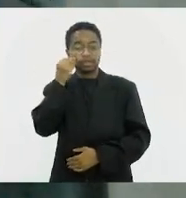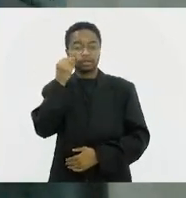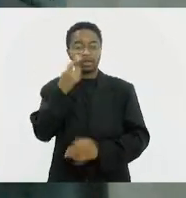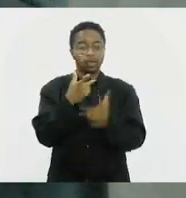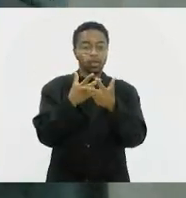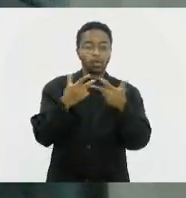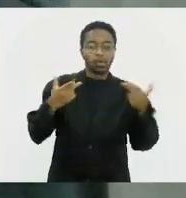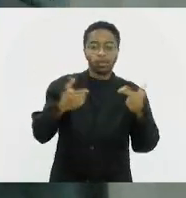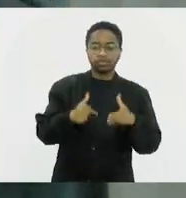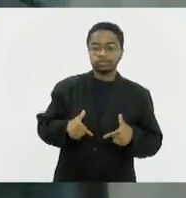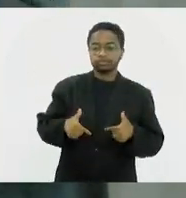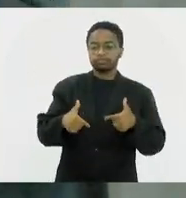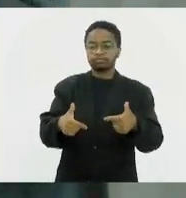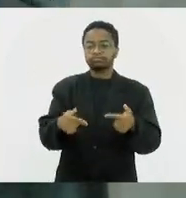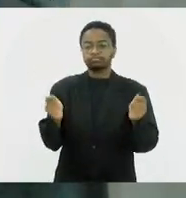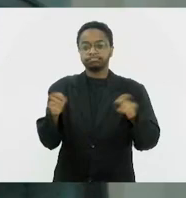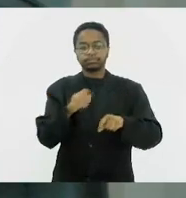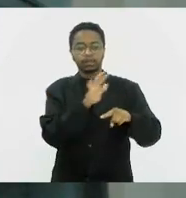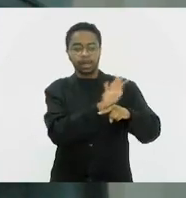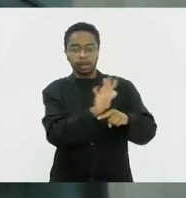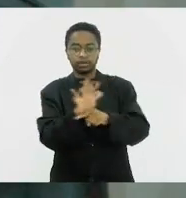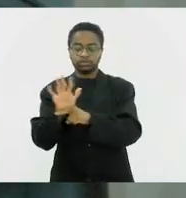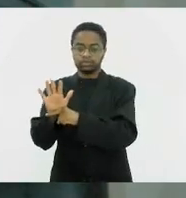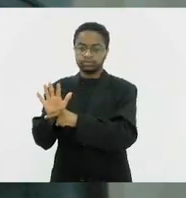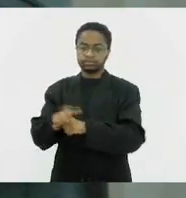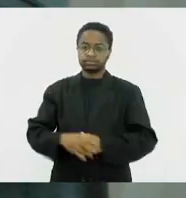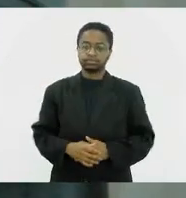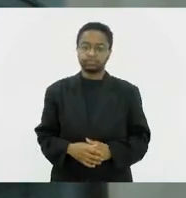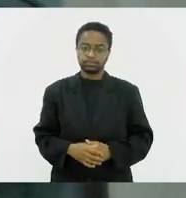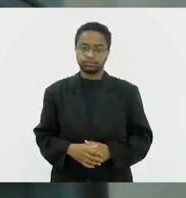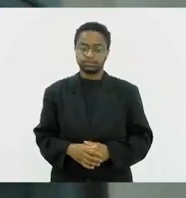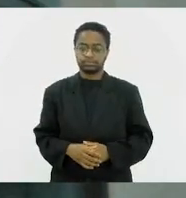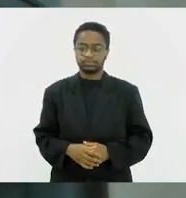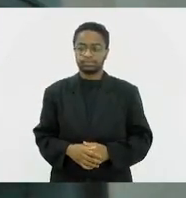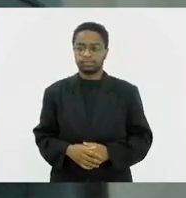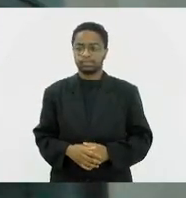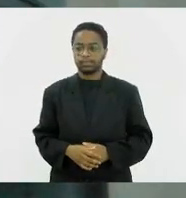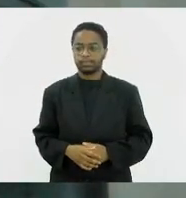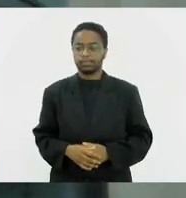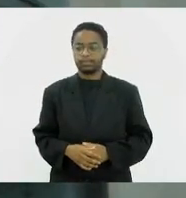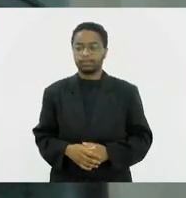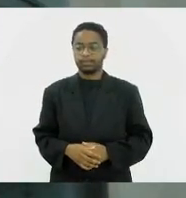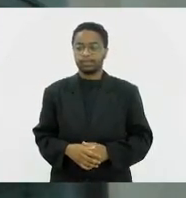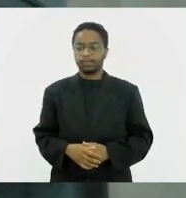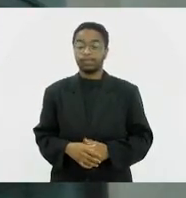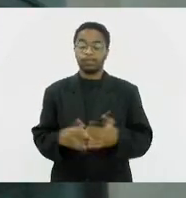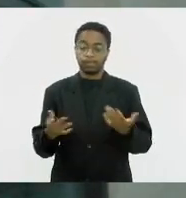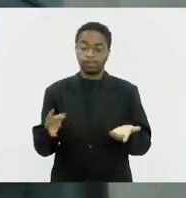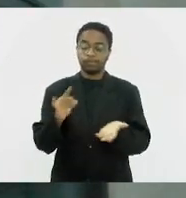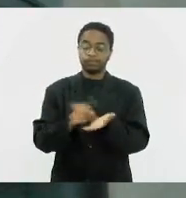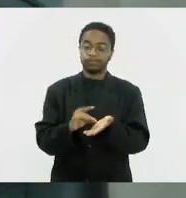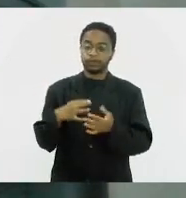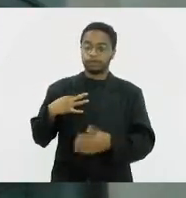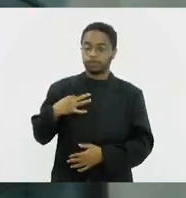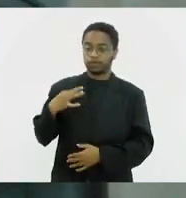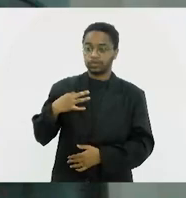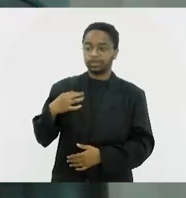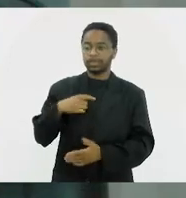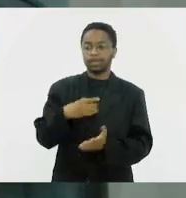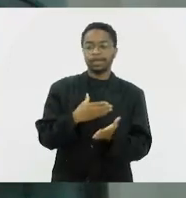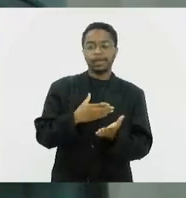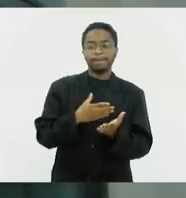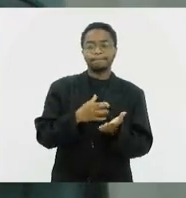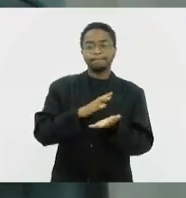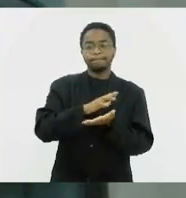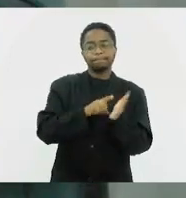que vocês possam colaborar, ajudar. E é o voluntariado. Nós temos várias